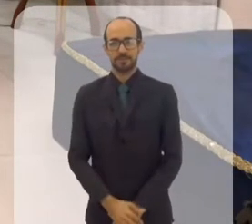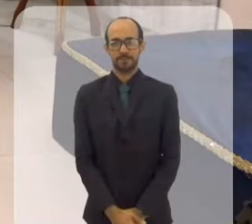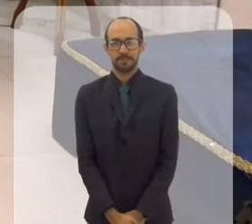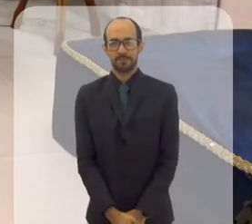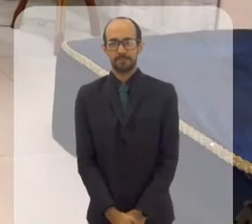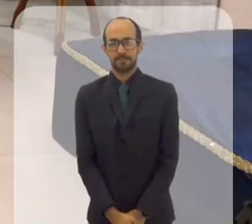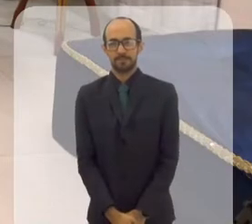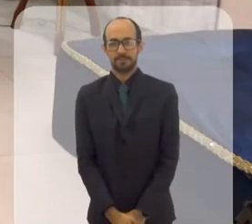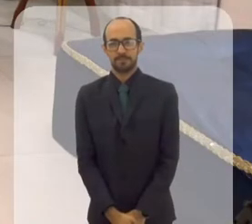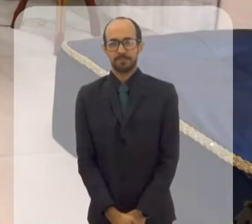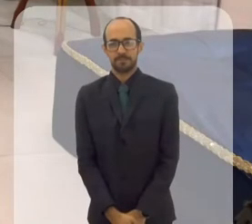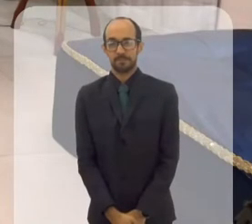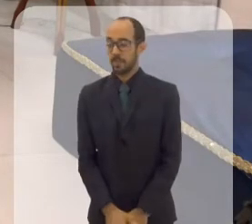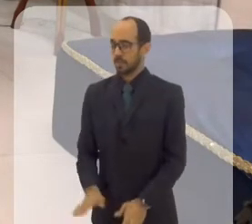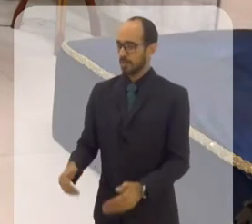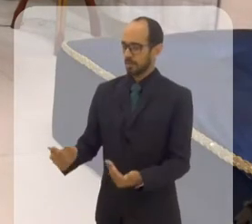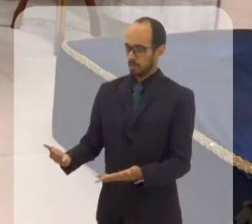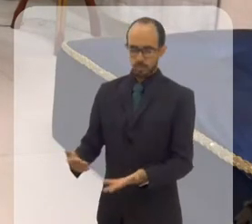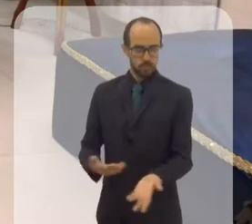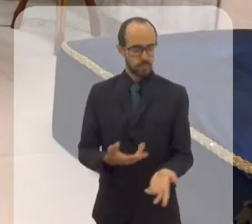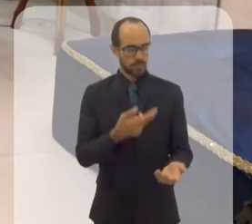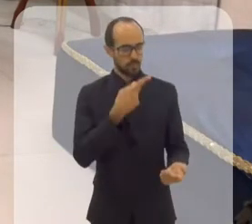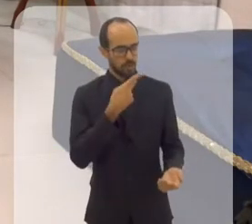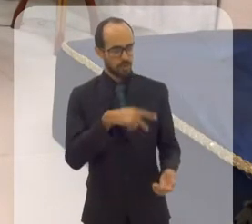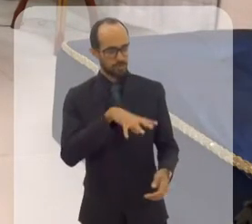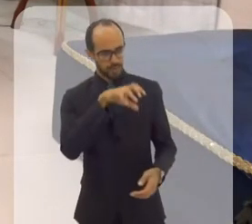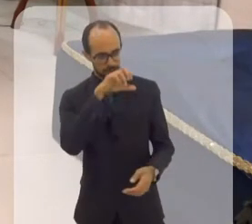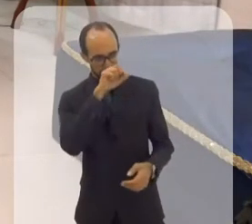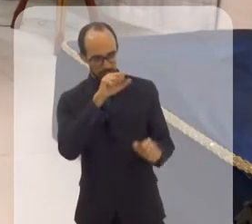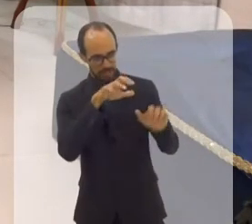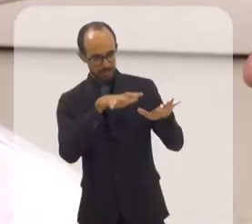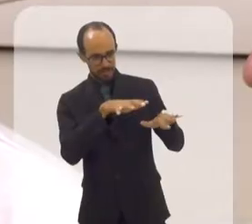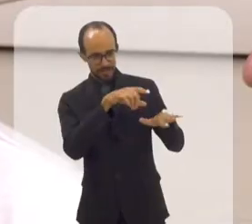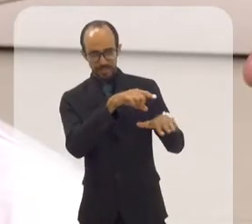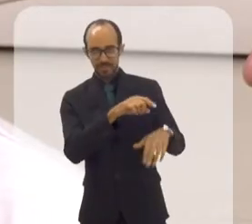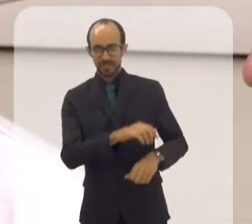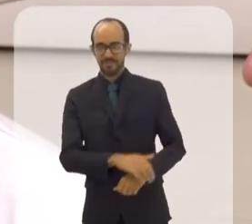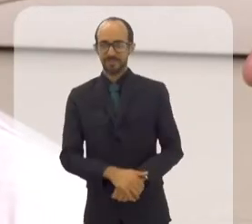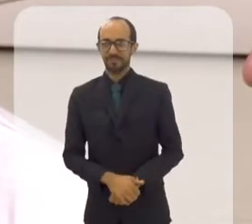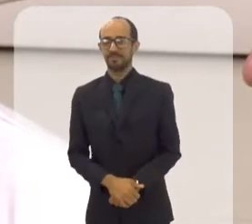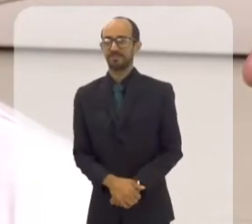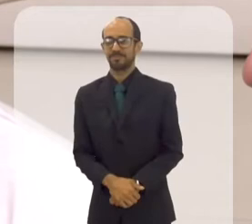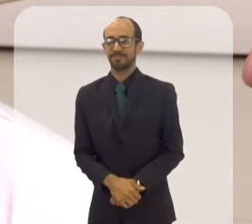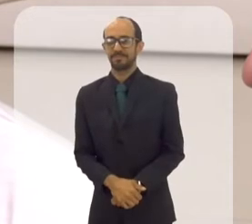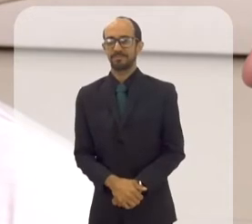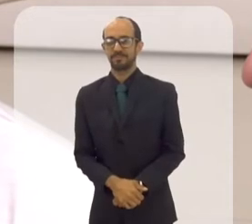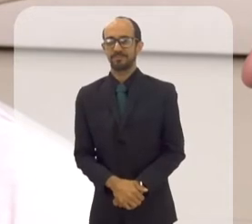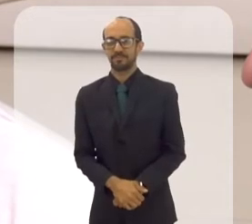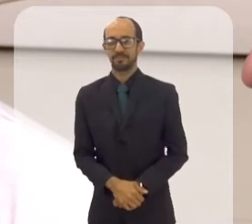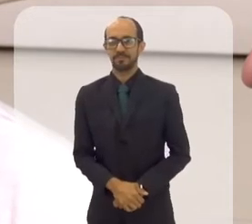Vou pedir, Raga, que você acompanhe essa respiração porque ele está sem microfone, tá?